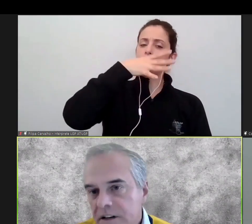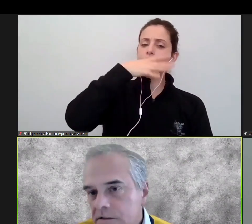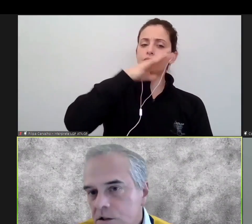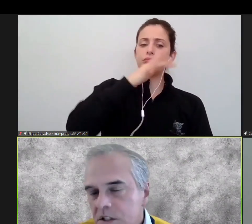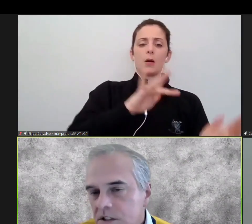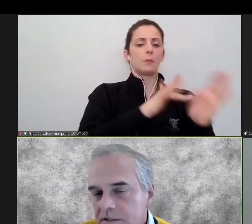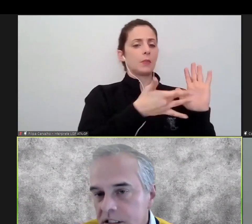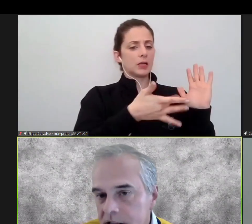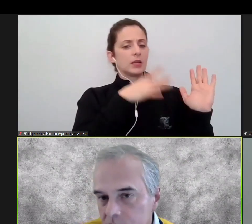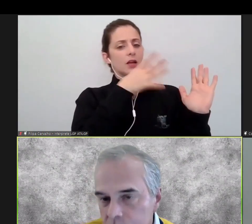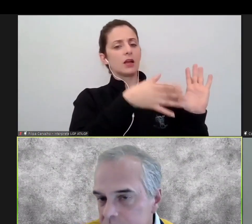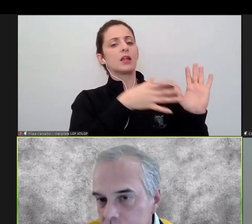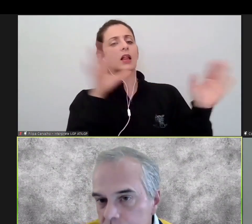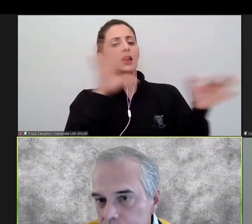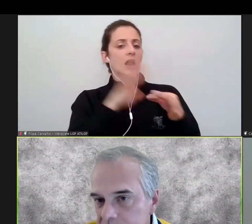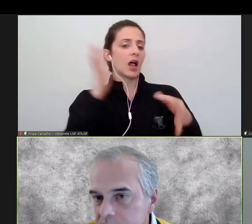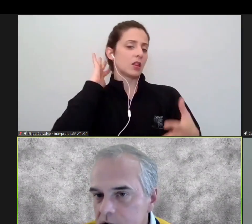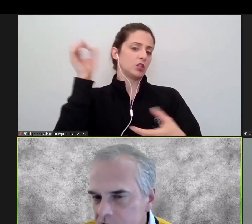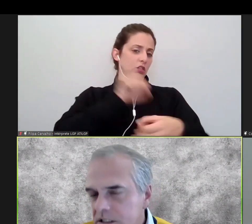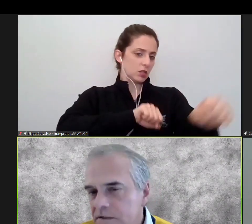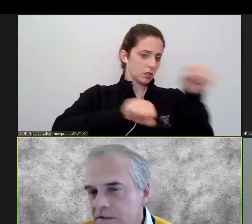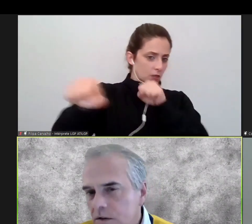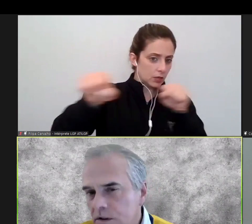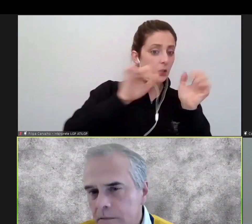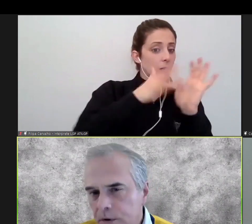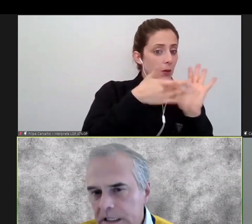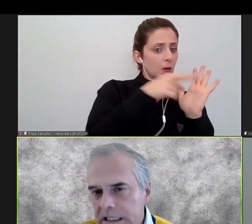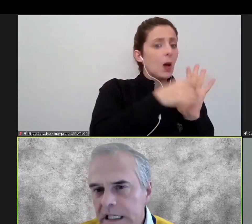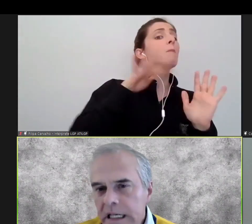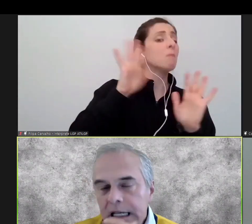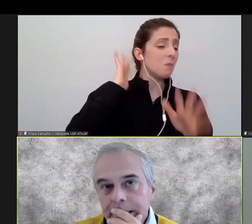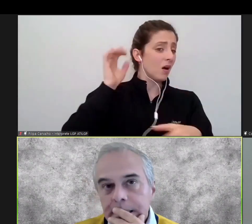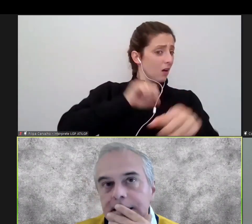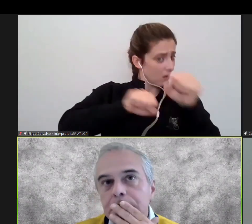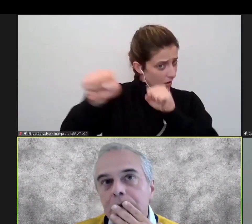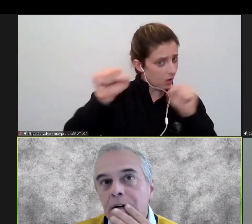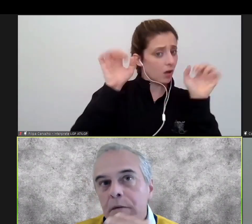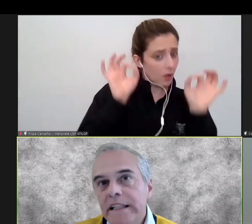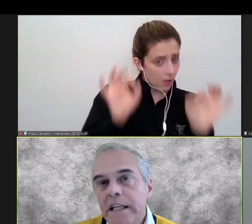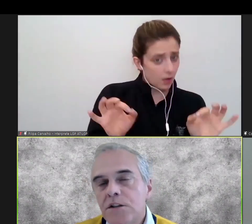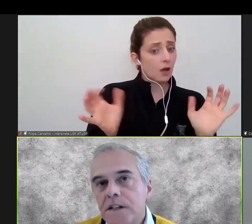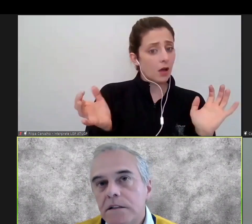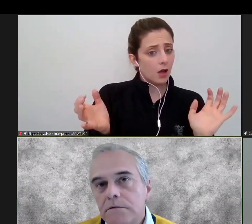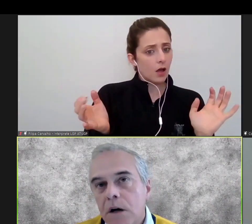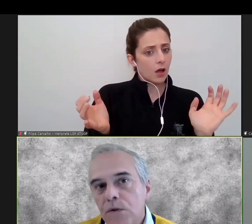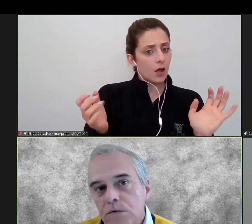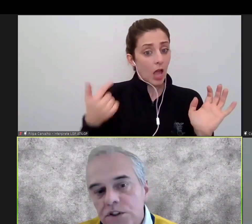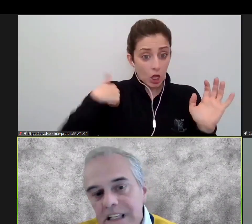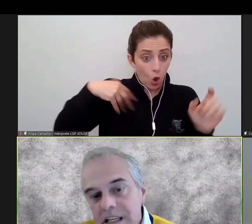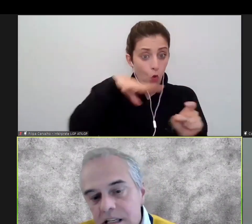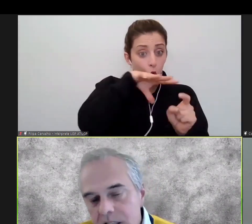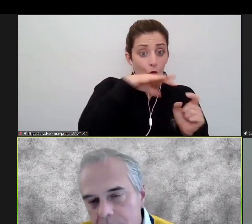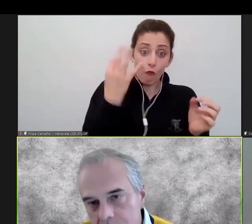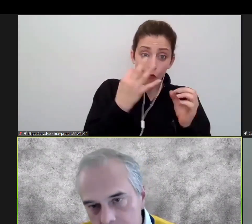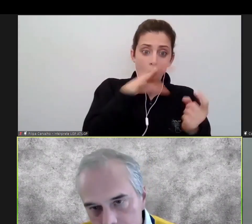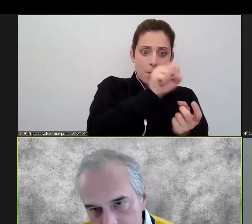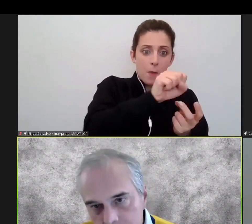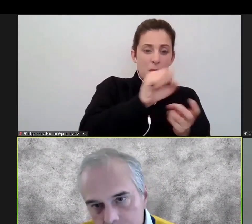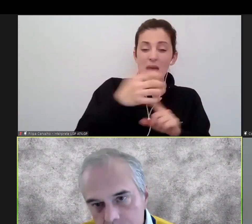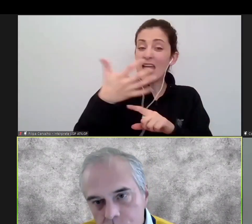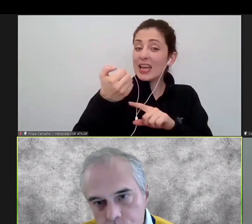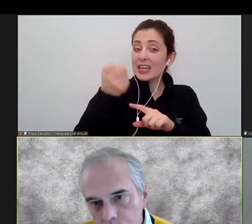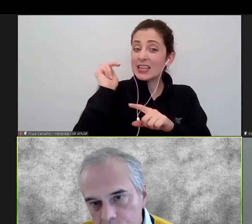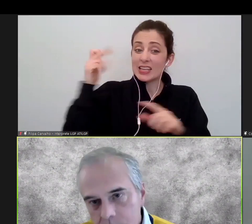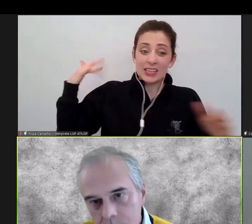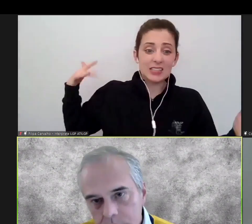em que falava sobre a escravização de pessoas no Brasil, uma escravidão contemporânea. Então, assim, eu acabei identificando ao longo de 15 anos